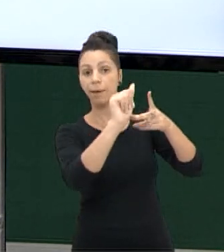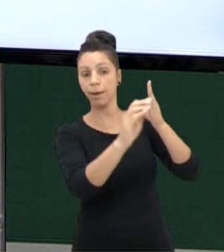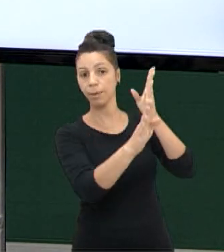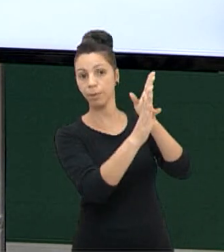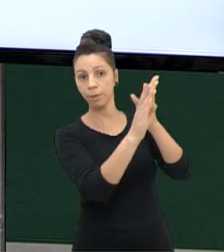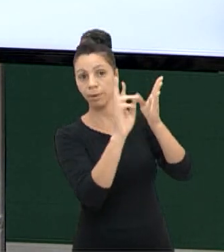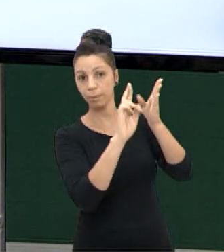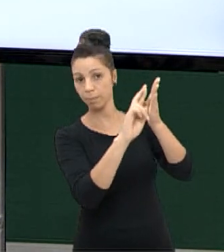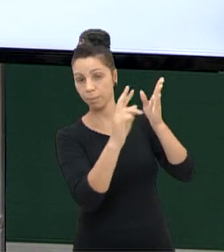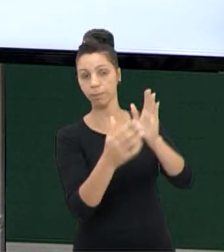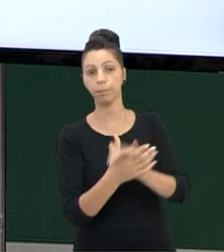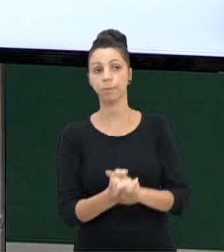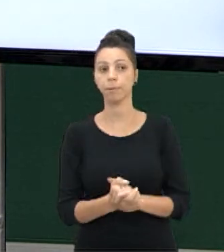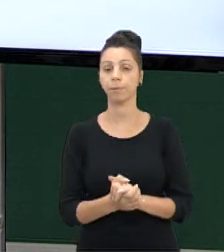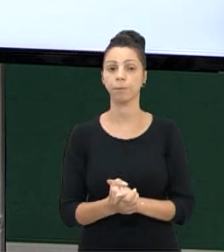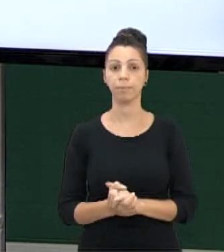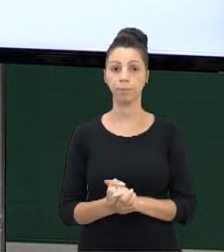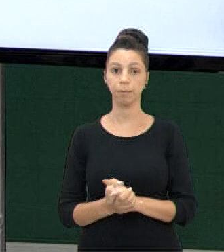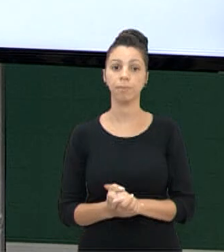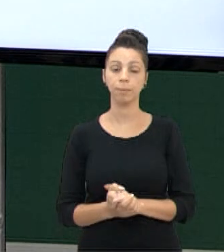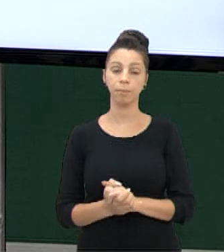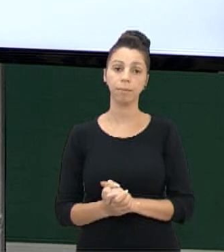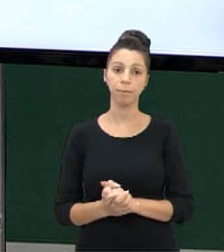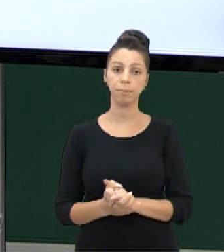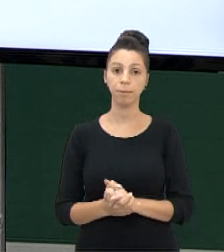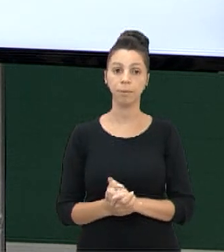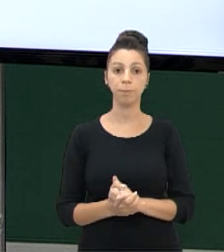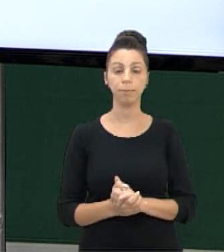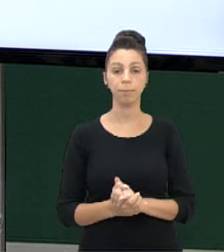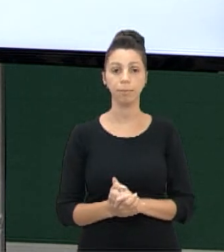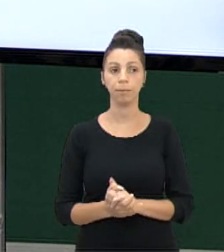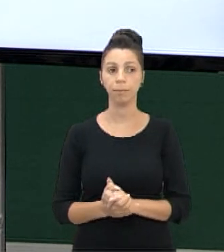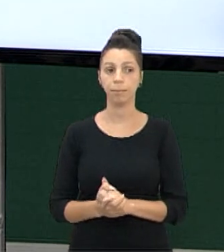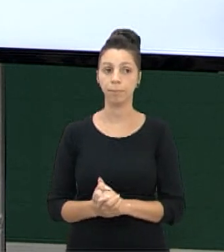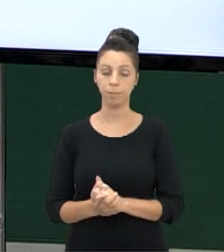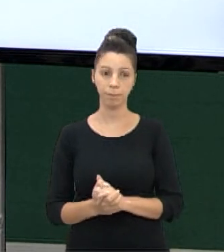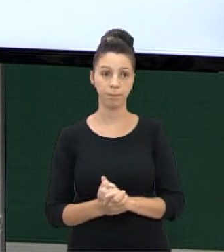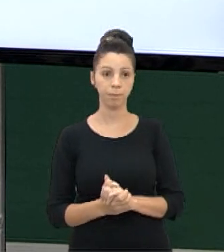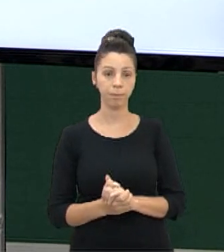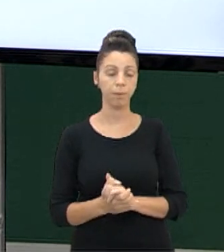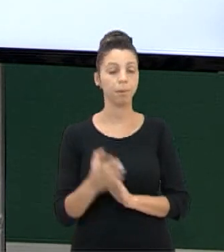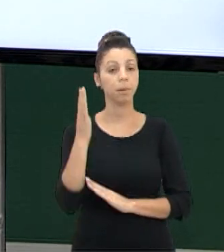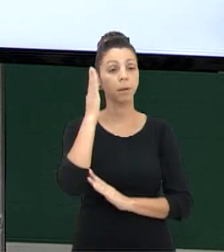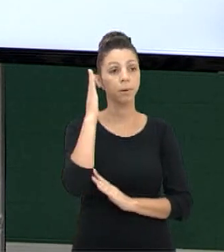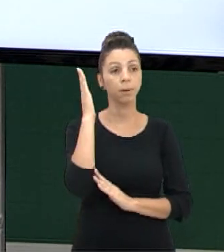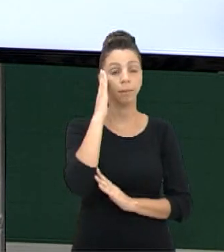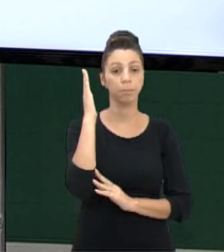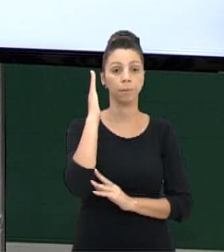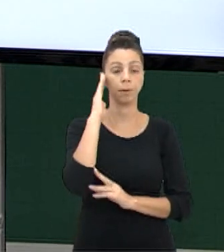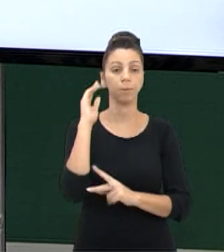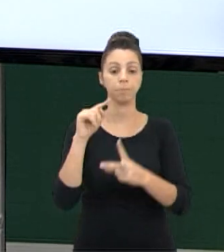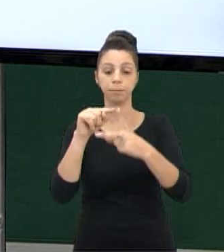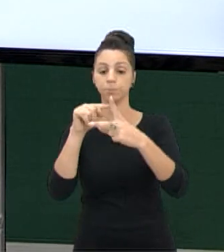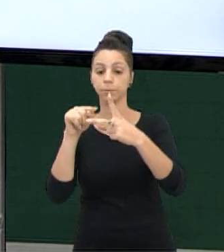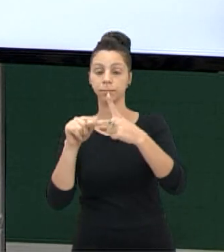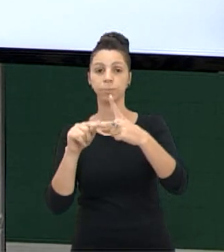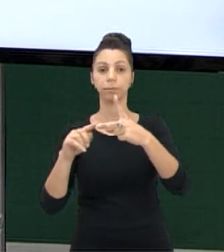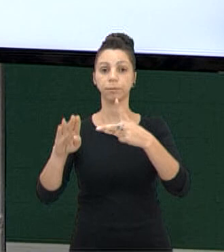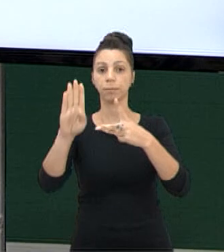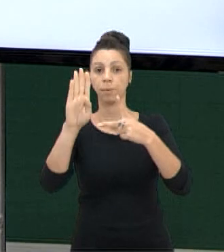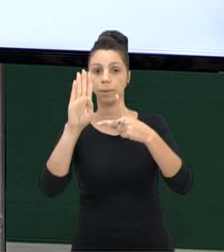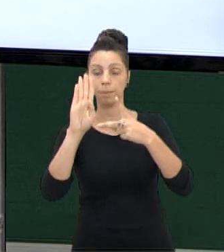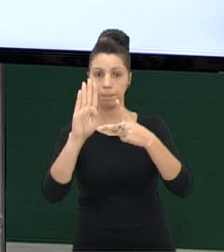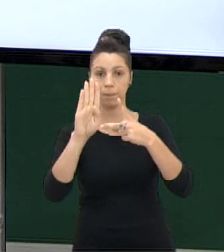bom? Bom, da mesma forma, nós temos, então, o próximo. Veja, para eu saber o ângulo inscrito B aqui no ponto